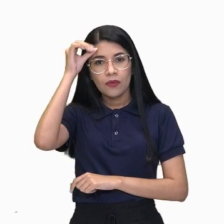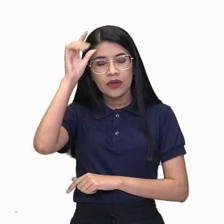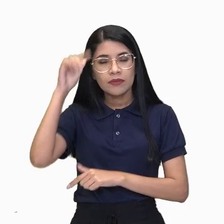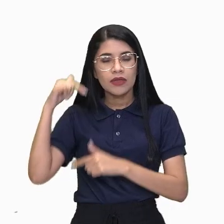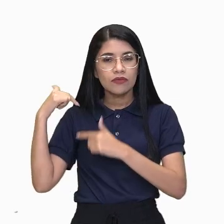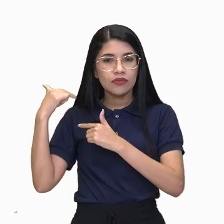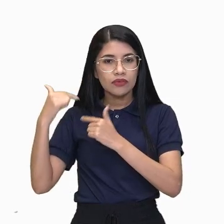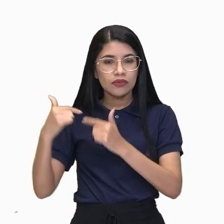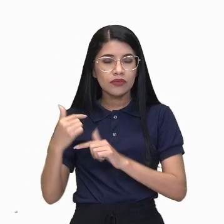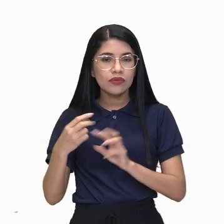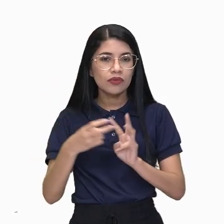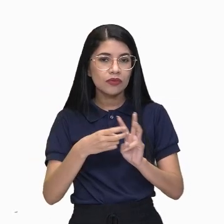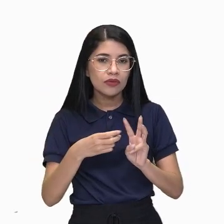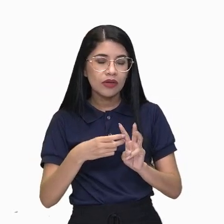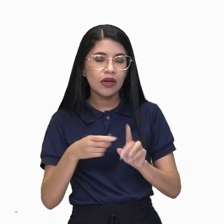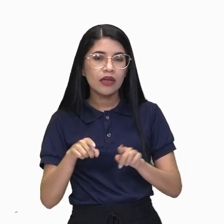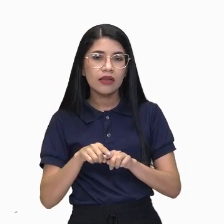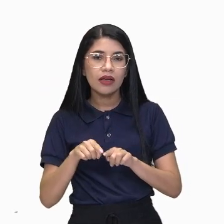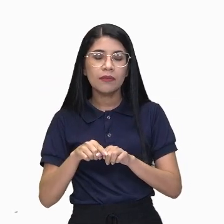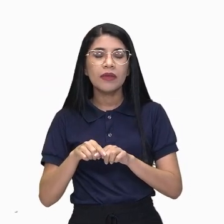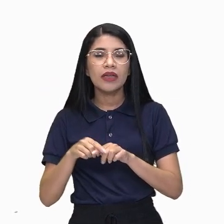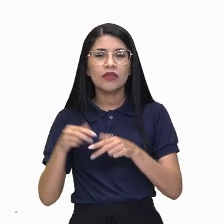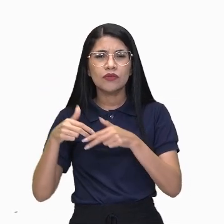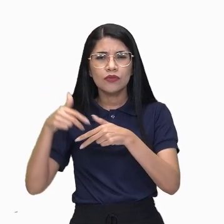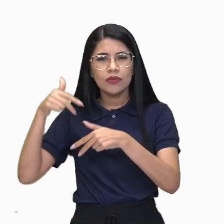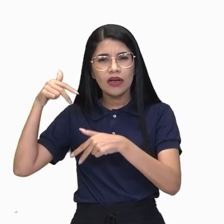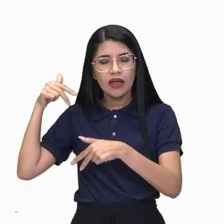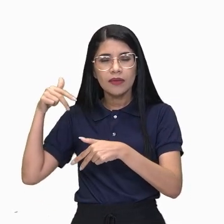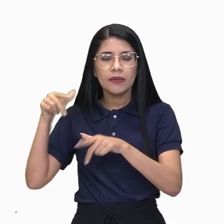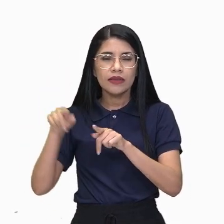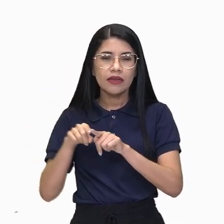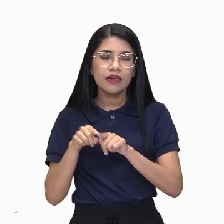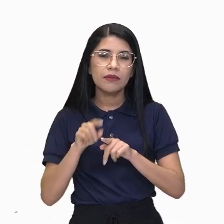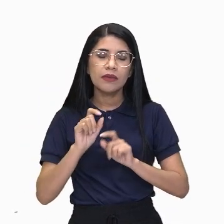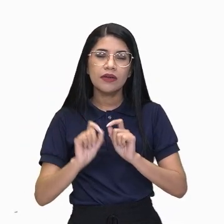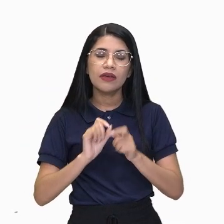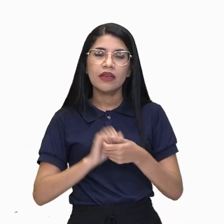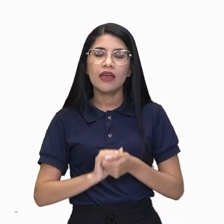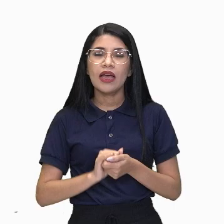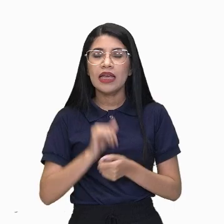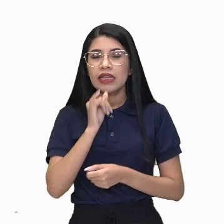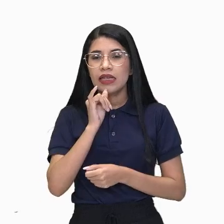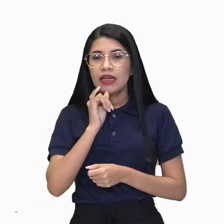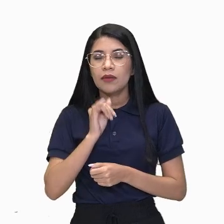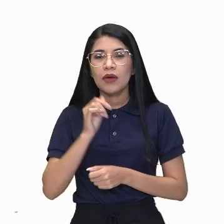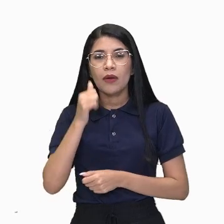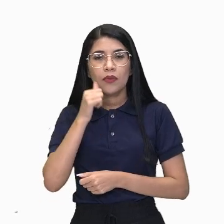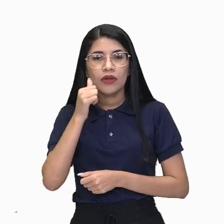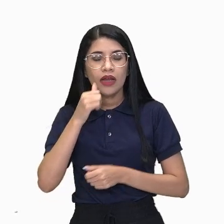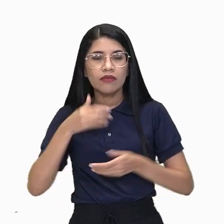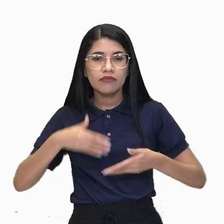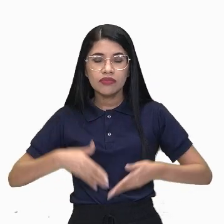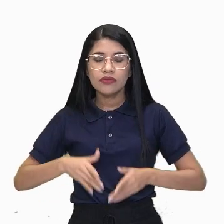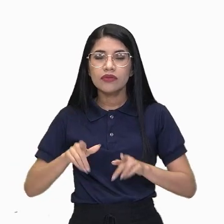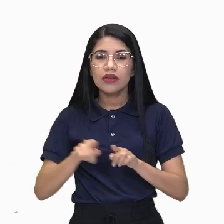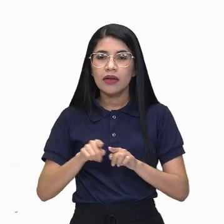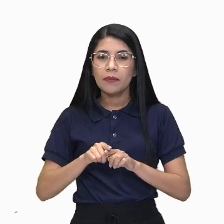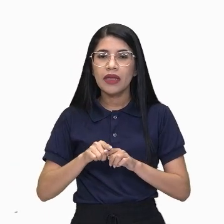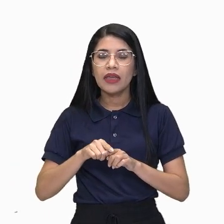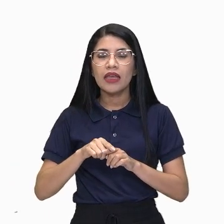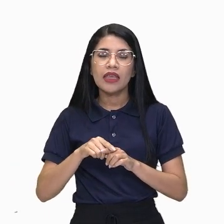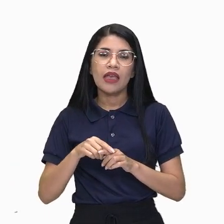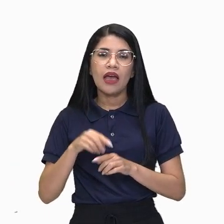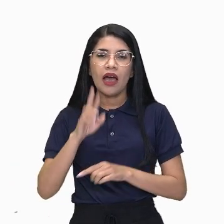povos indígenas, pelos seus conhecimentos ancestrais, questão das parteiras, questão das rezas, tudo isso aí,